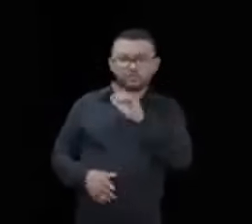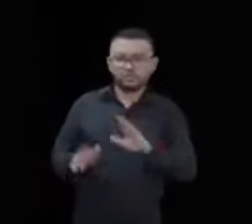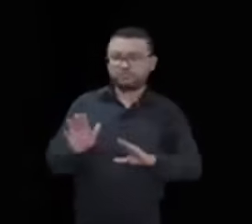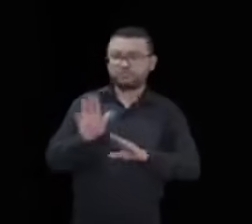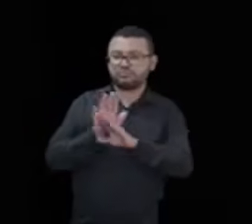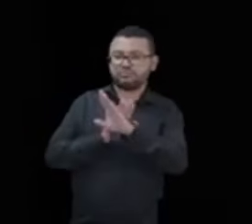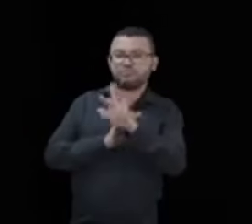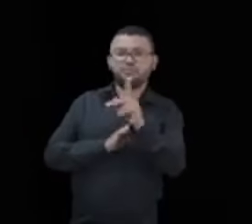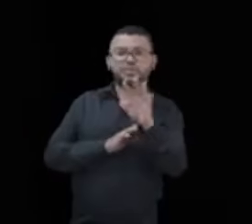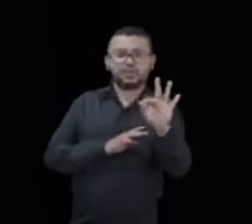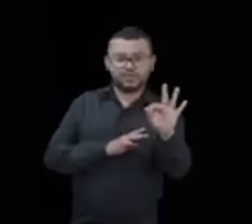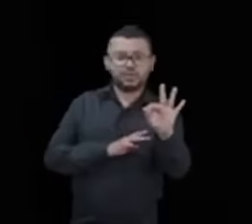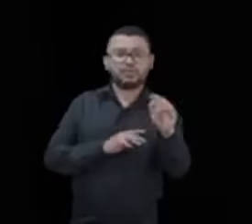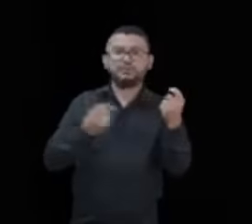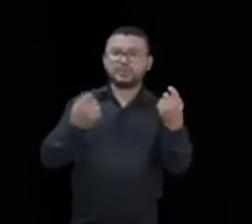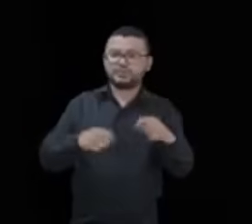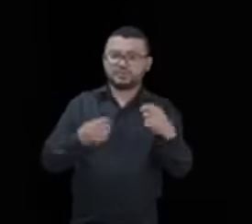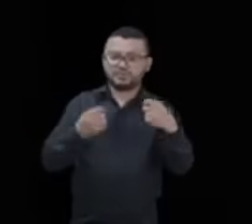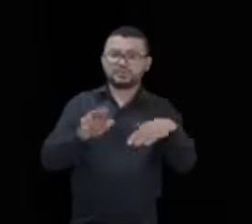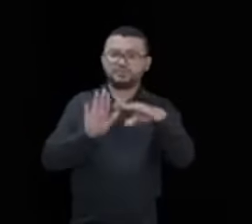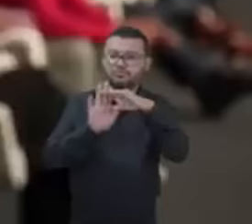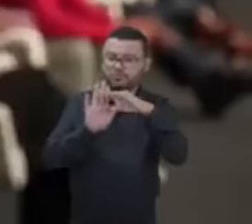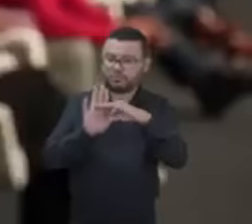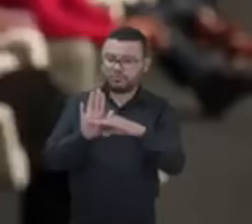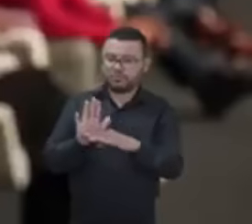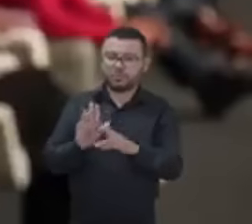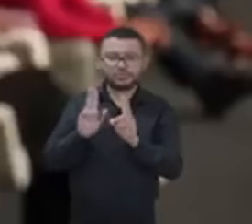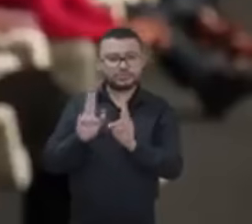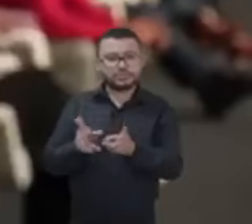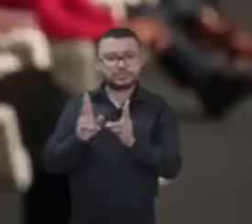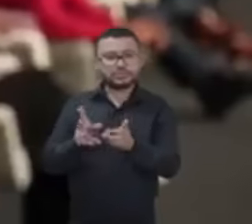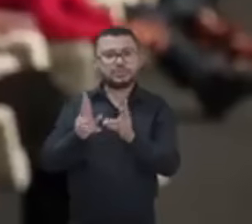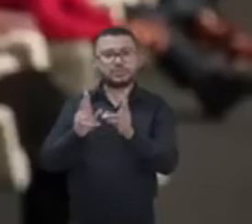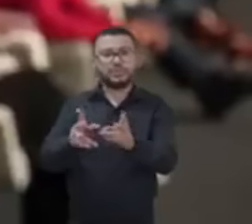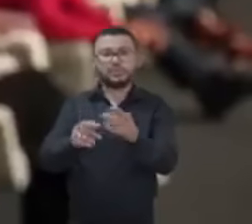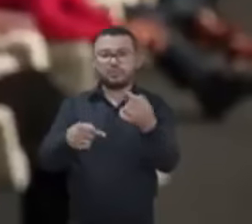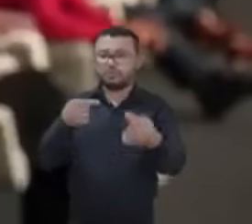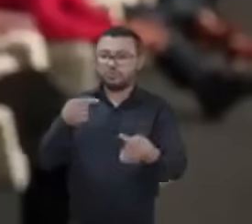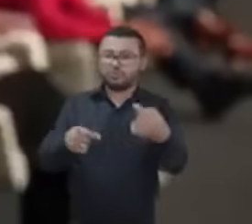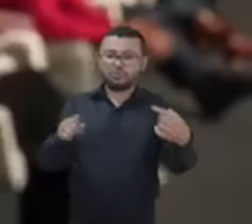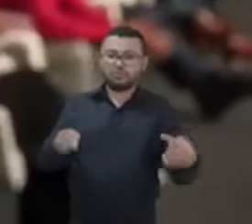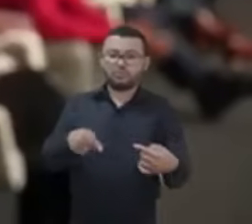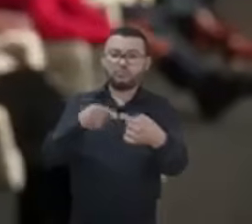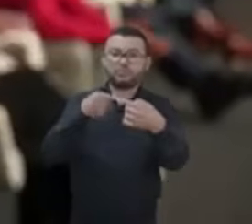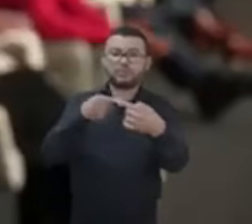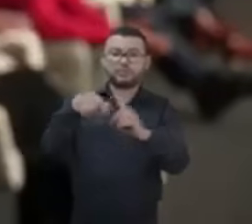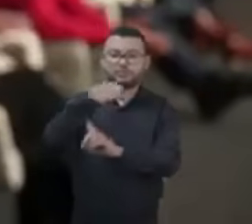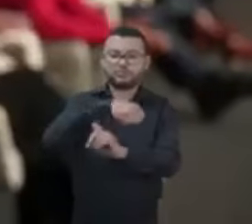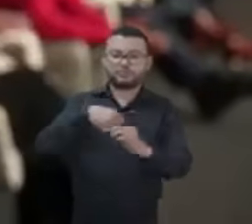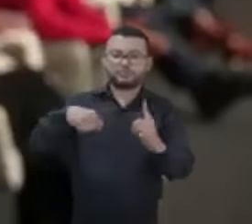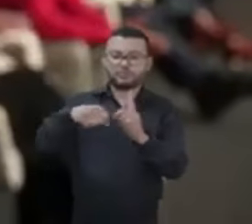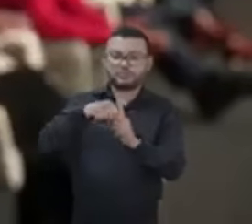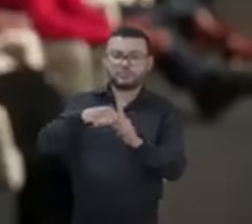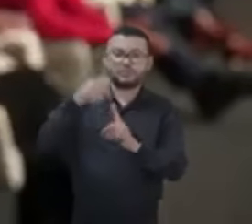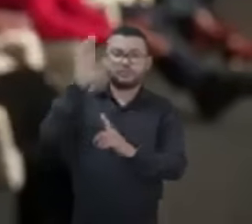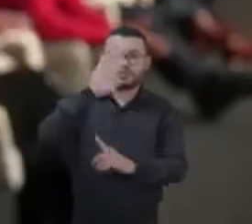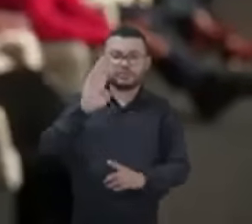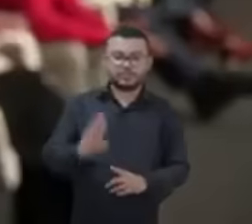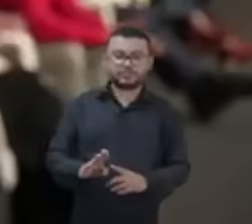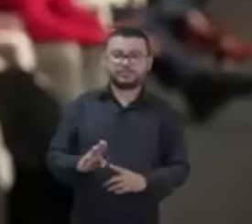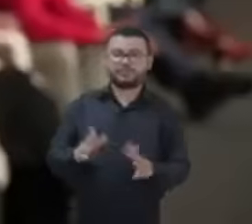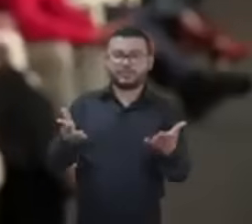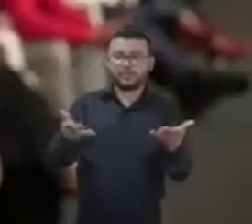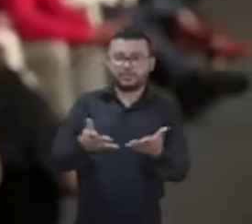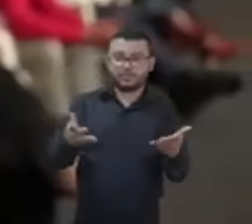O PT tem que ter uma agenda permanente de diálogo com a sociedade brasileira. E quero dizer